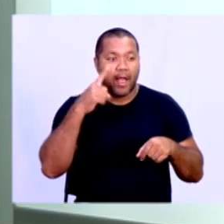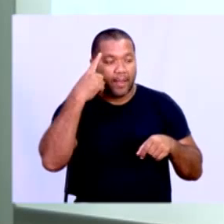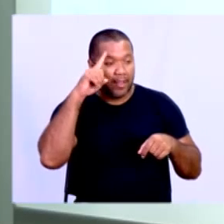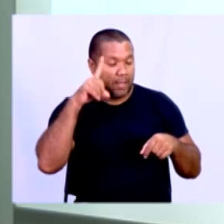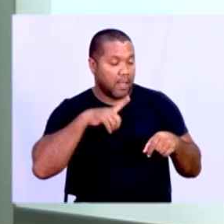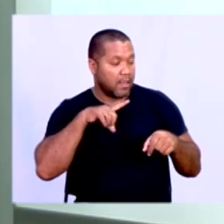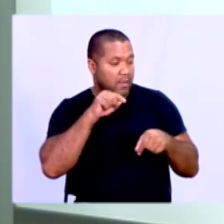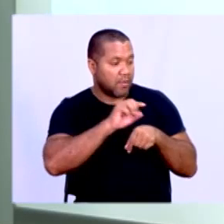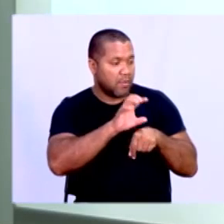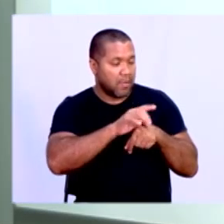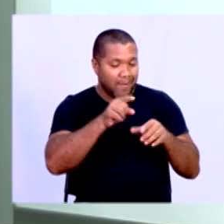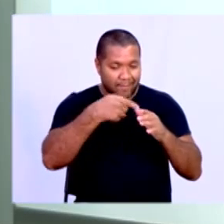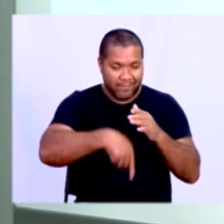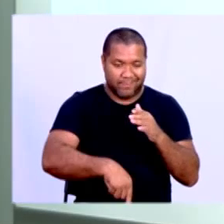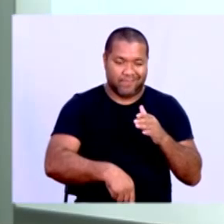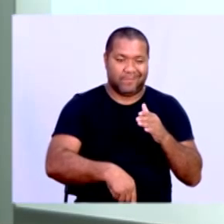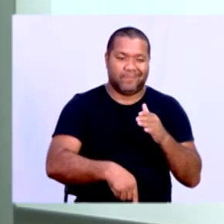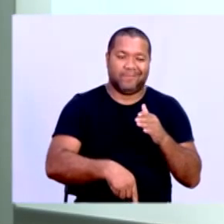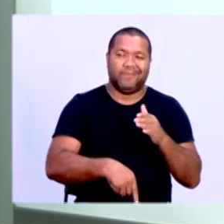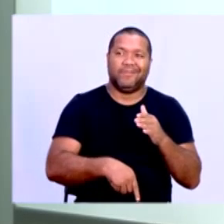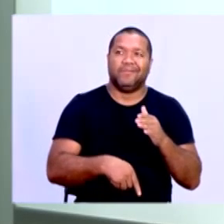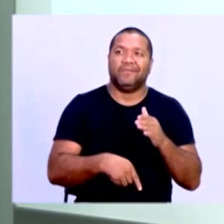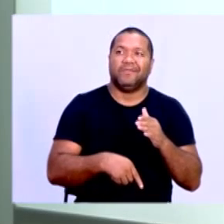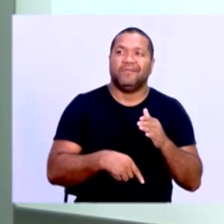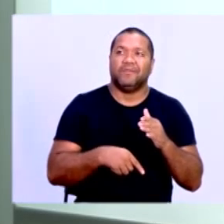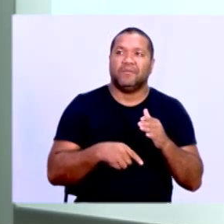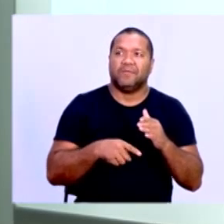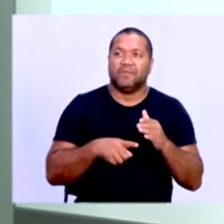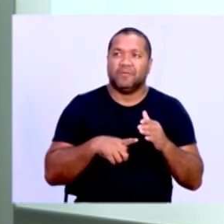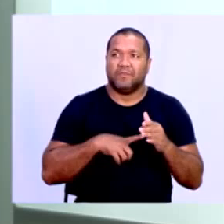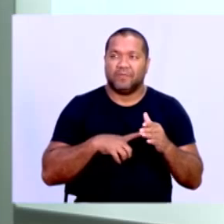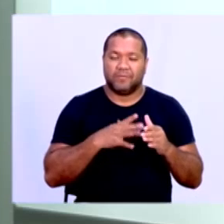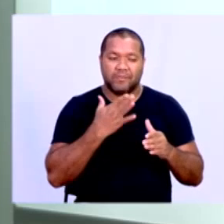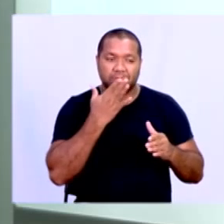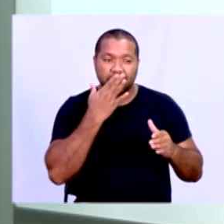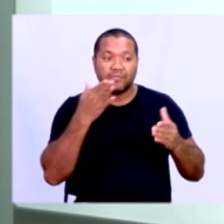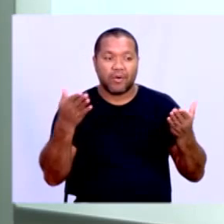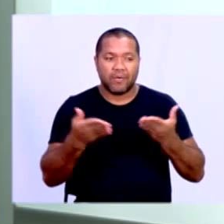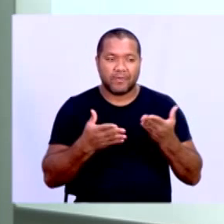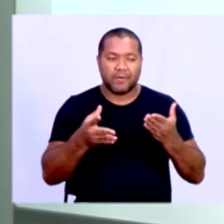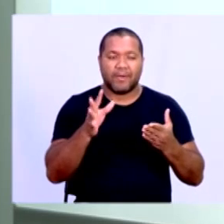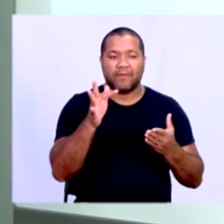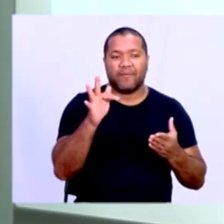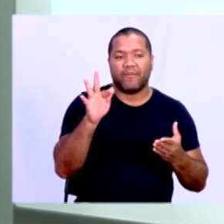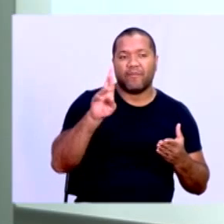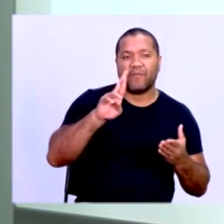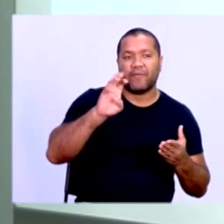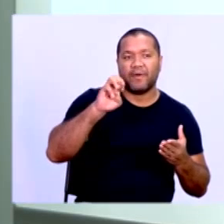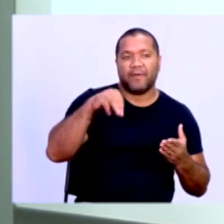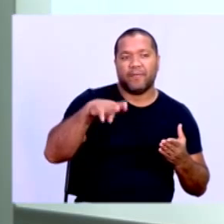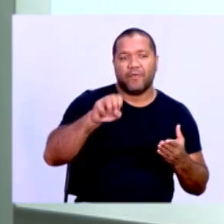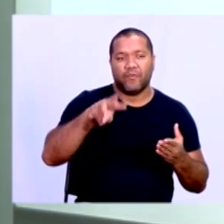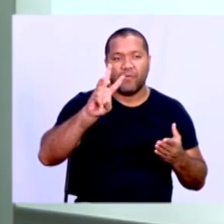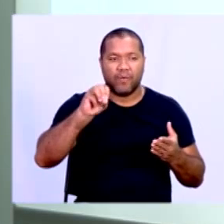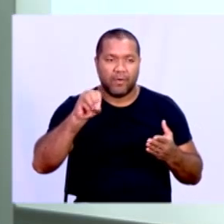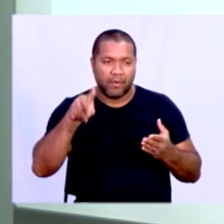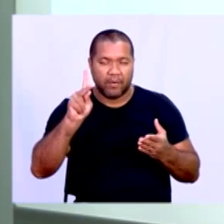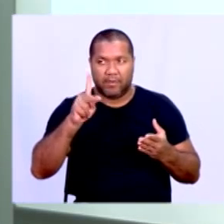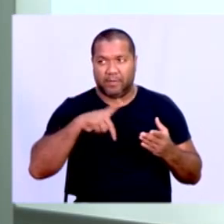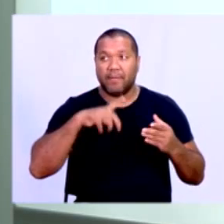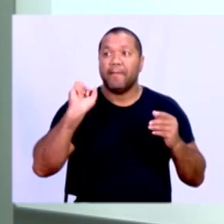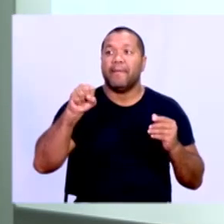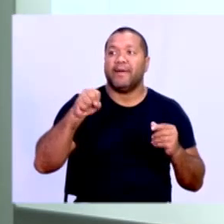é nos aprofundarmos no aspecto que eu vou falar hoje do framework, né? Mas sim que